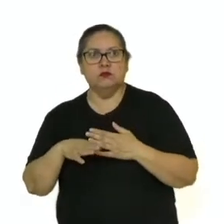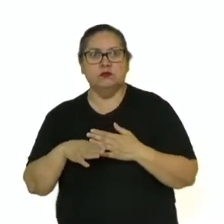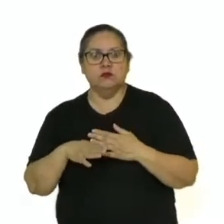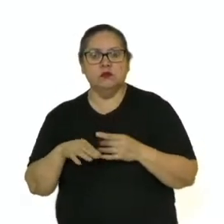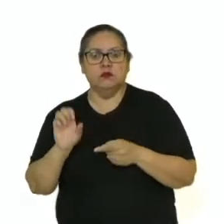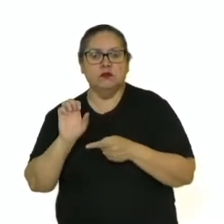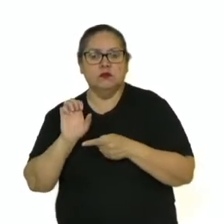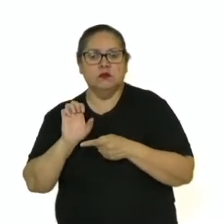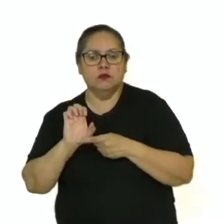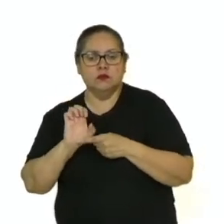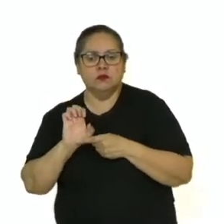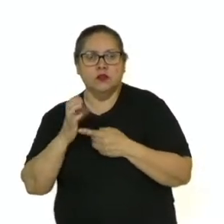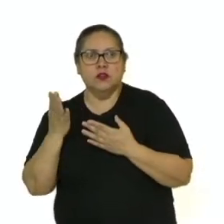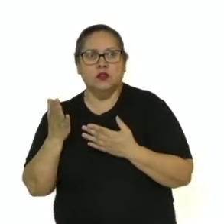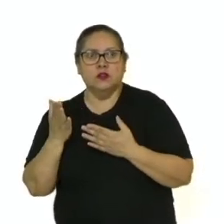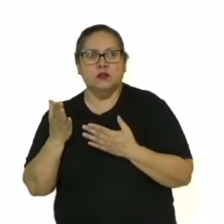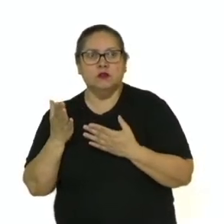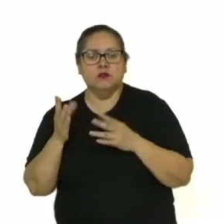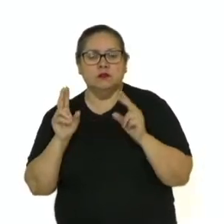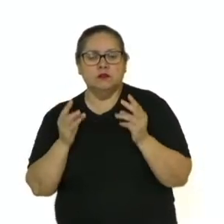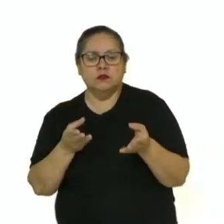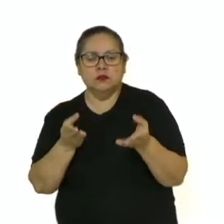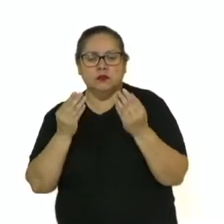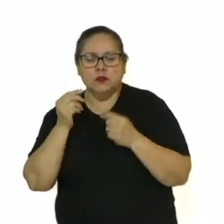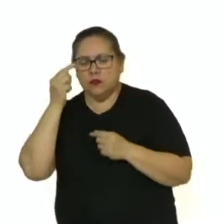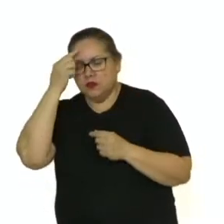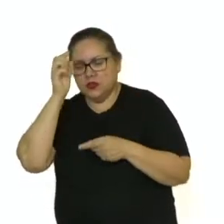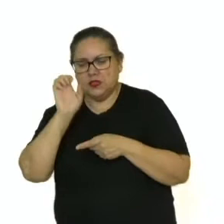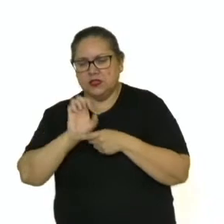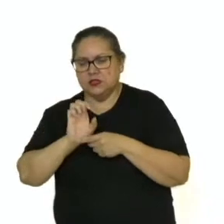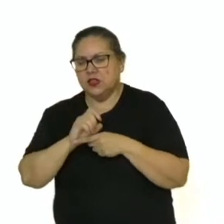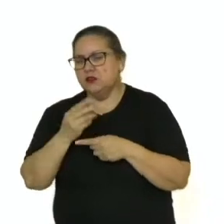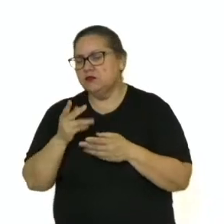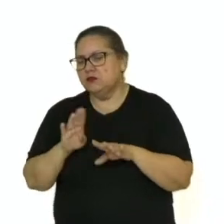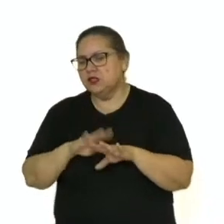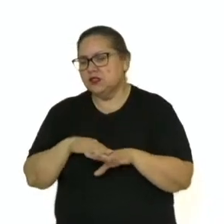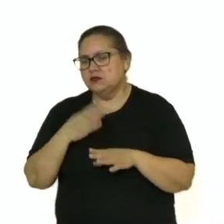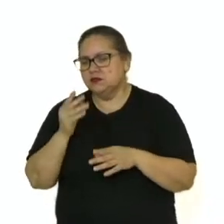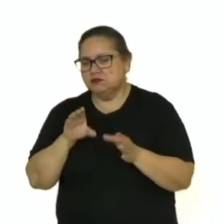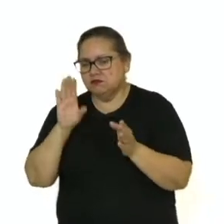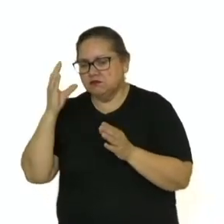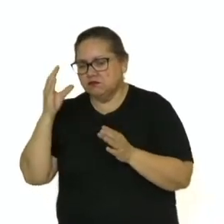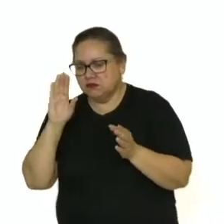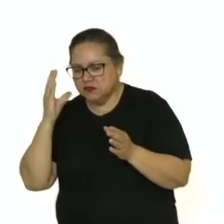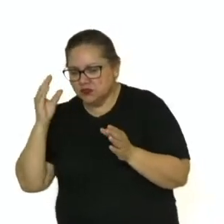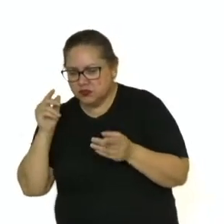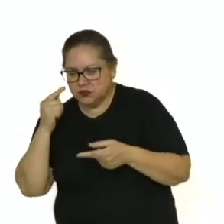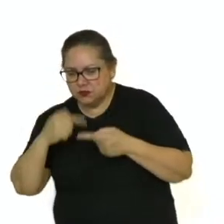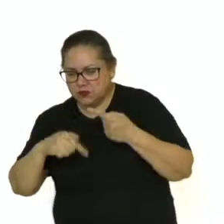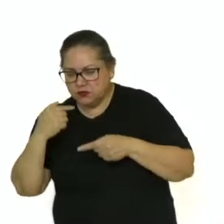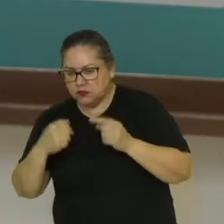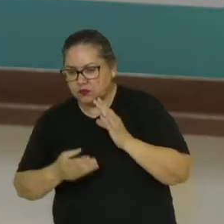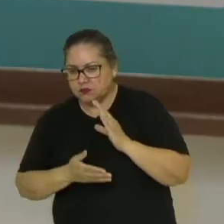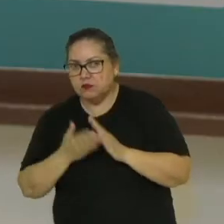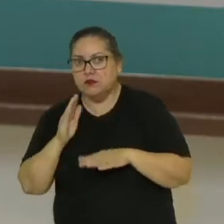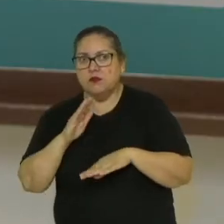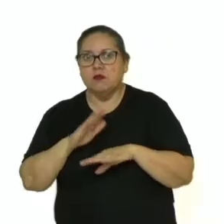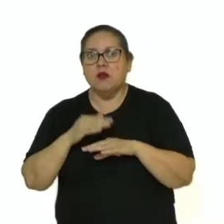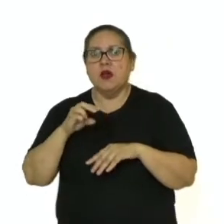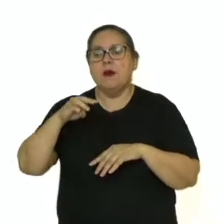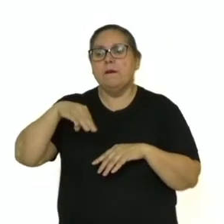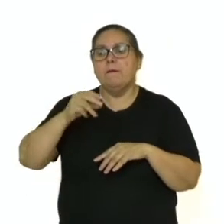Estado. A concepção de Estado mais recorrente entre os cientistas políticos é construída por Max